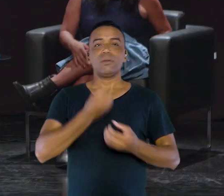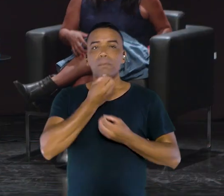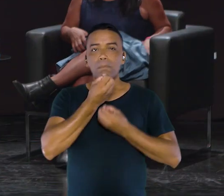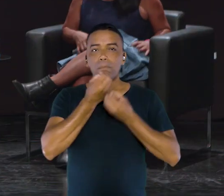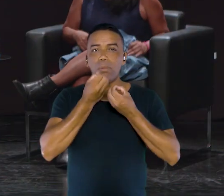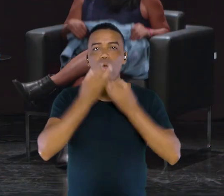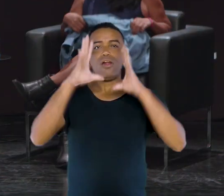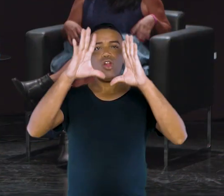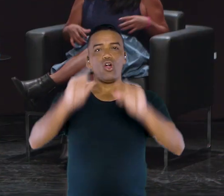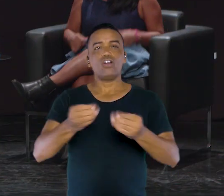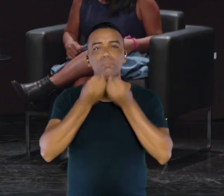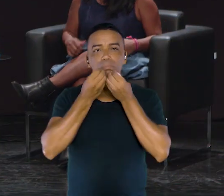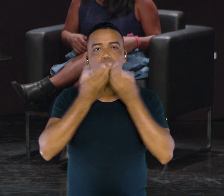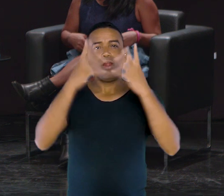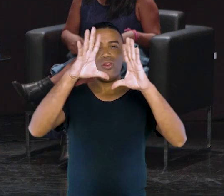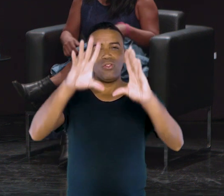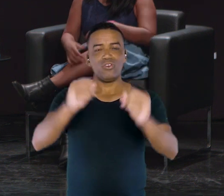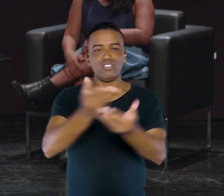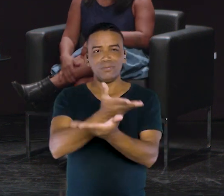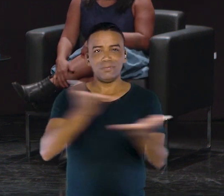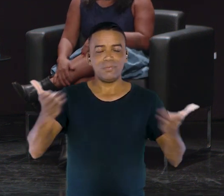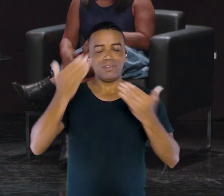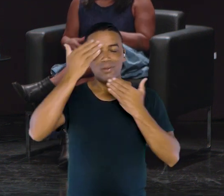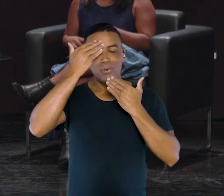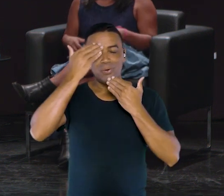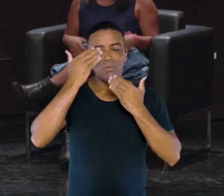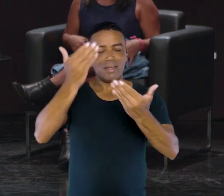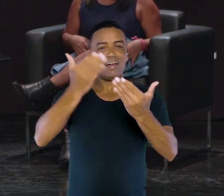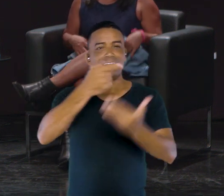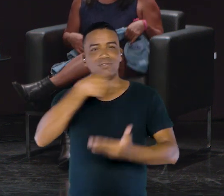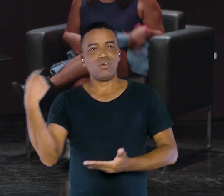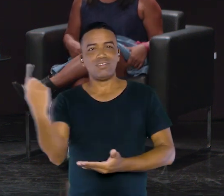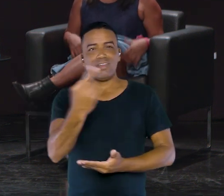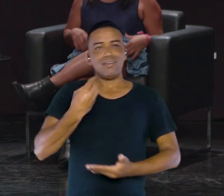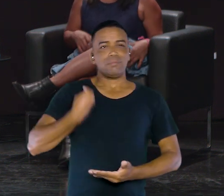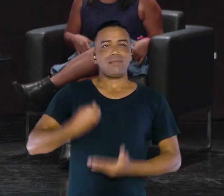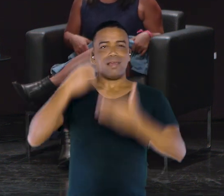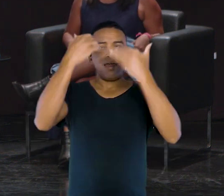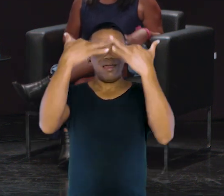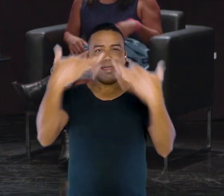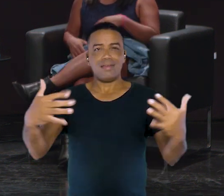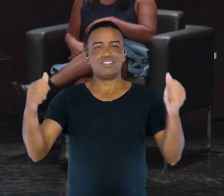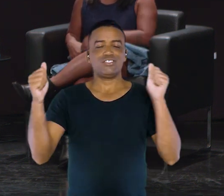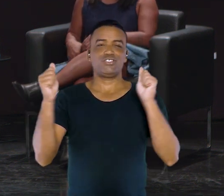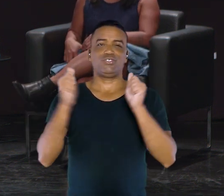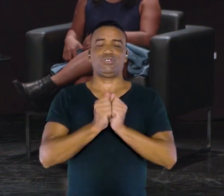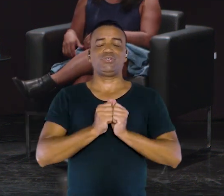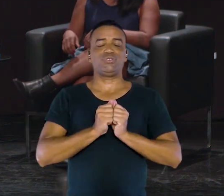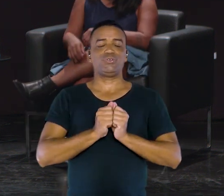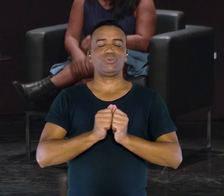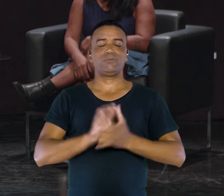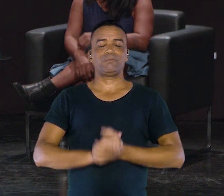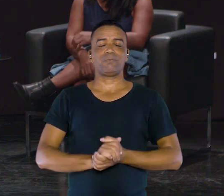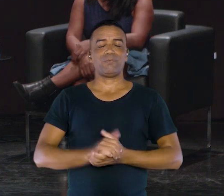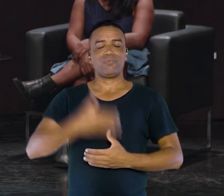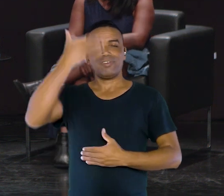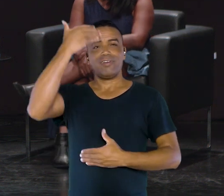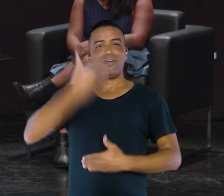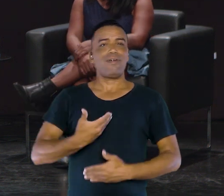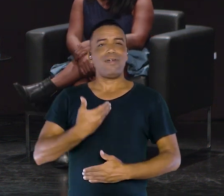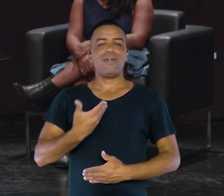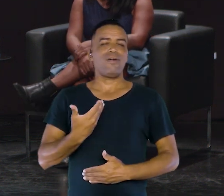Nhaneputunde, boa noite. Muito obrigada a vocês pela presença. Eu